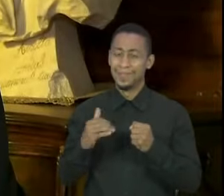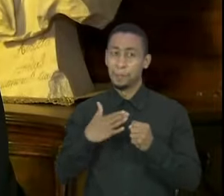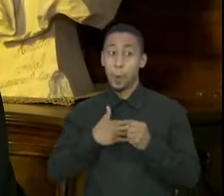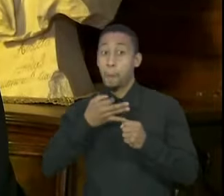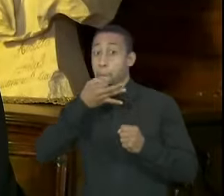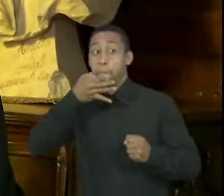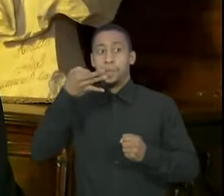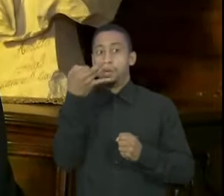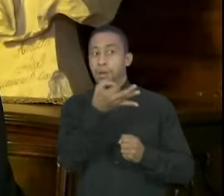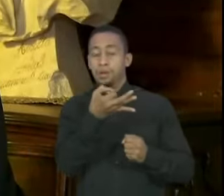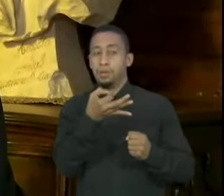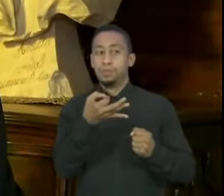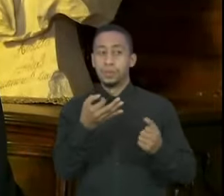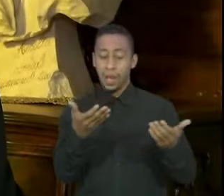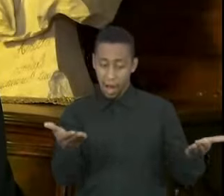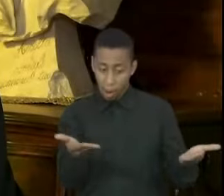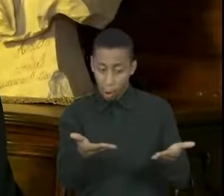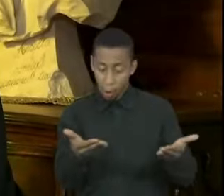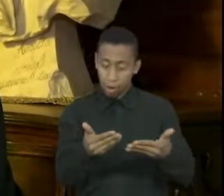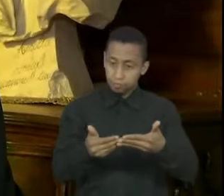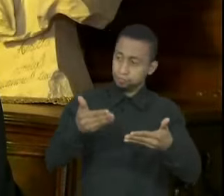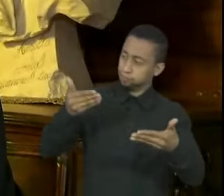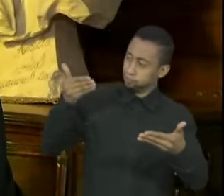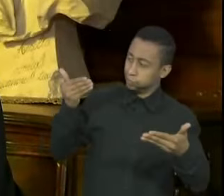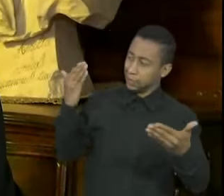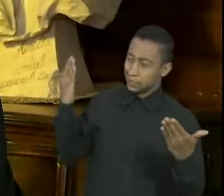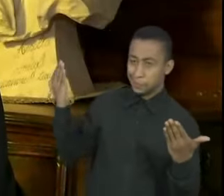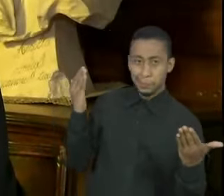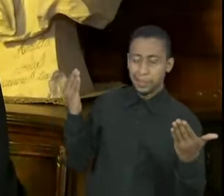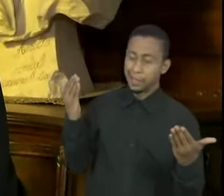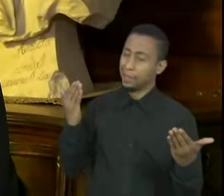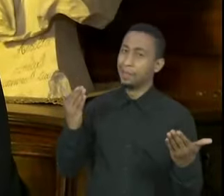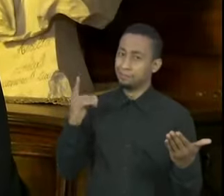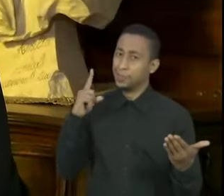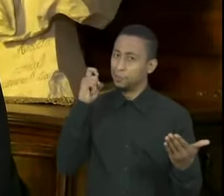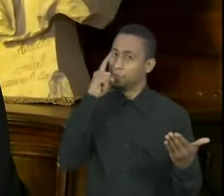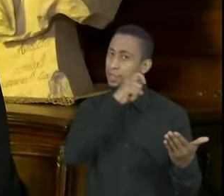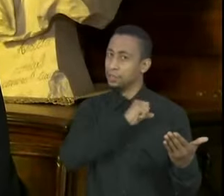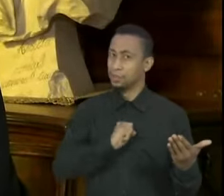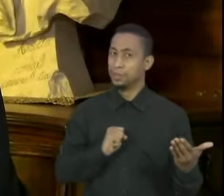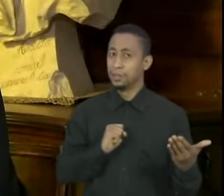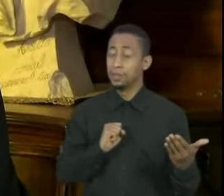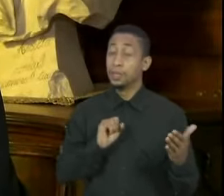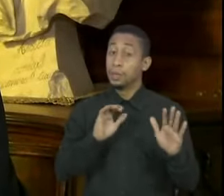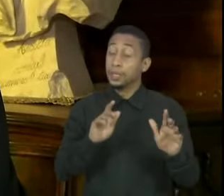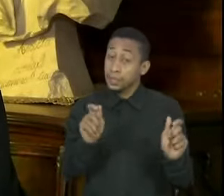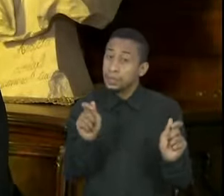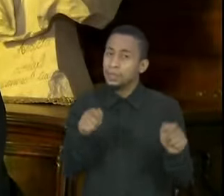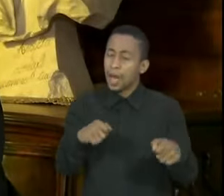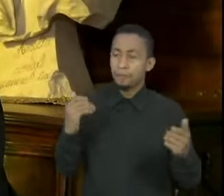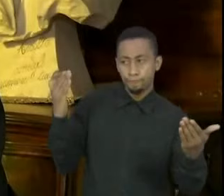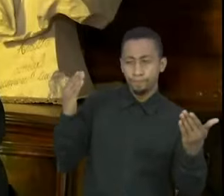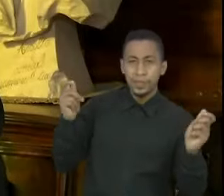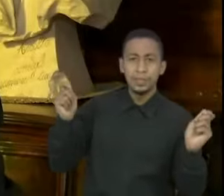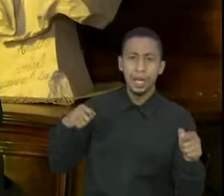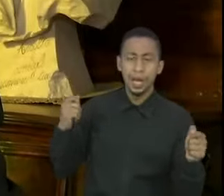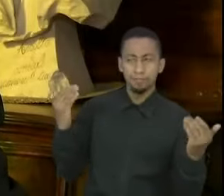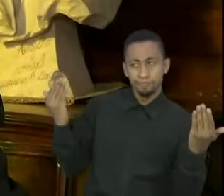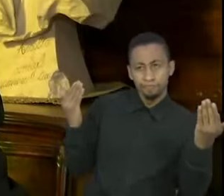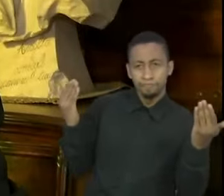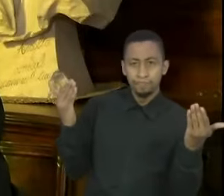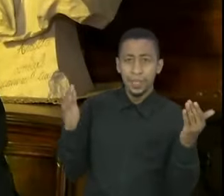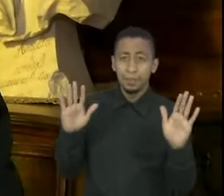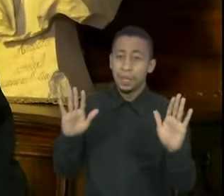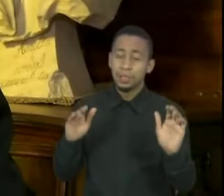do presente as situações do passado é claro que a gente pode fazer o mas a gente arrisca